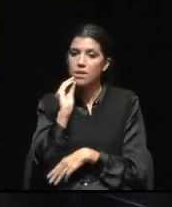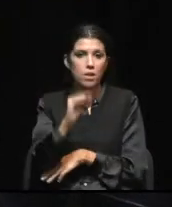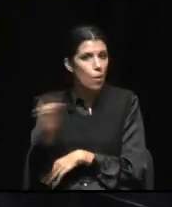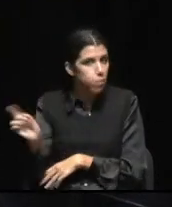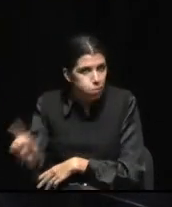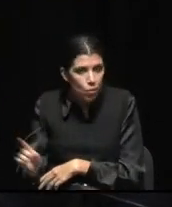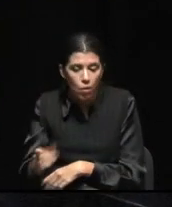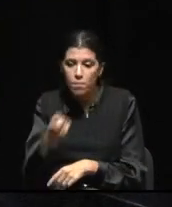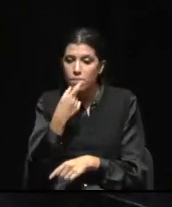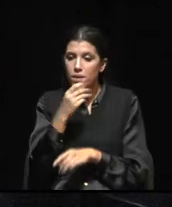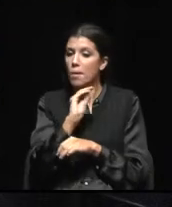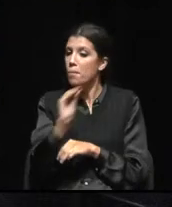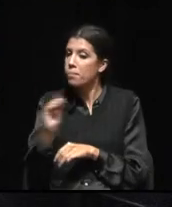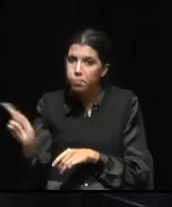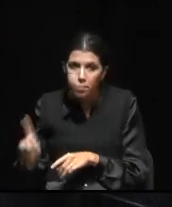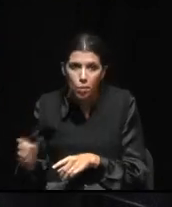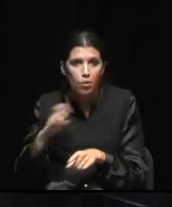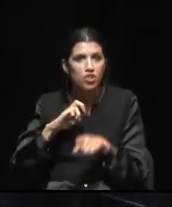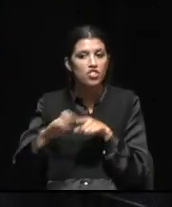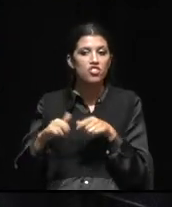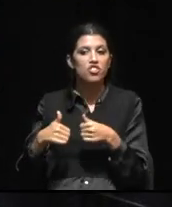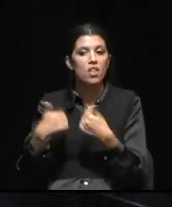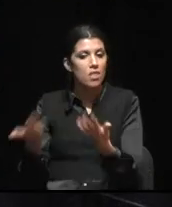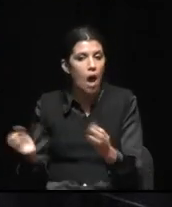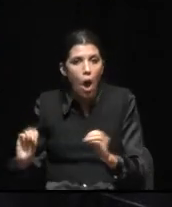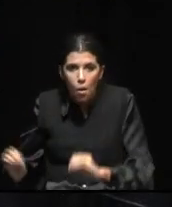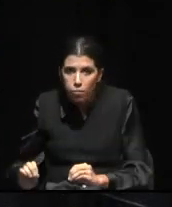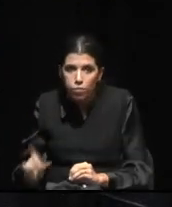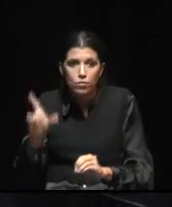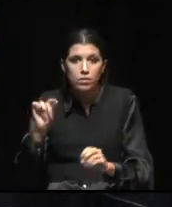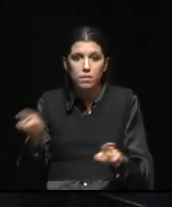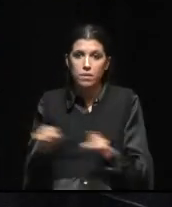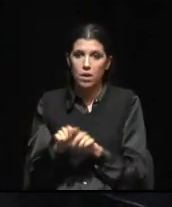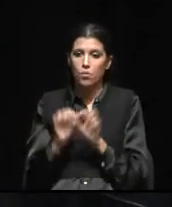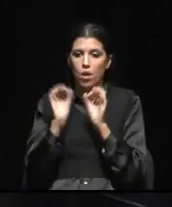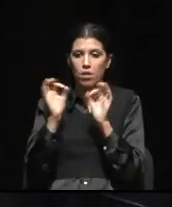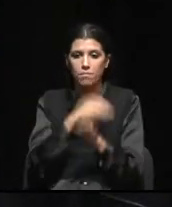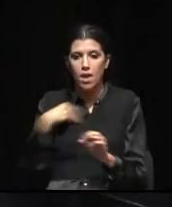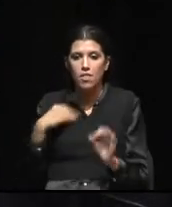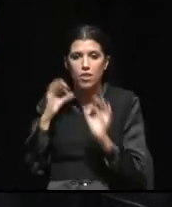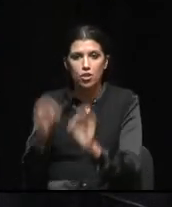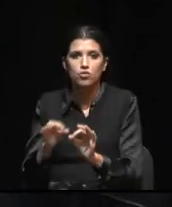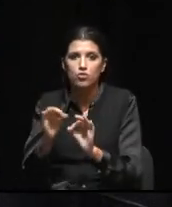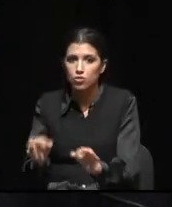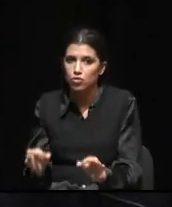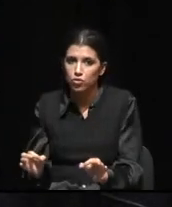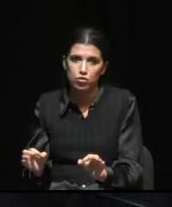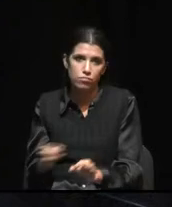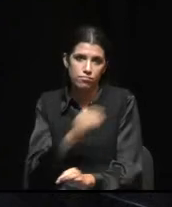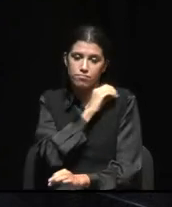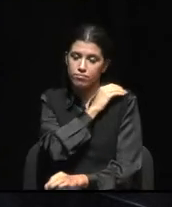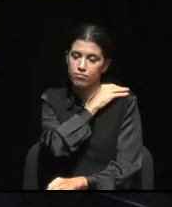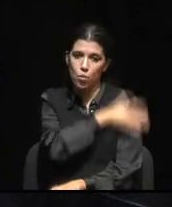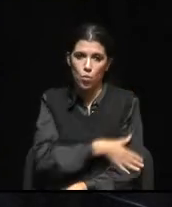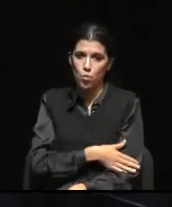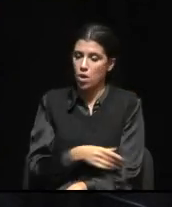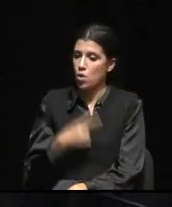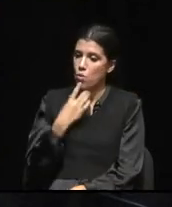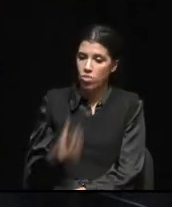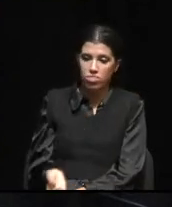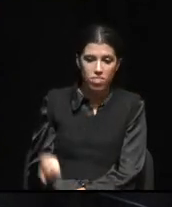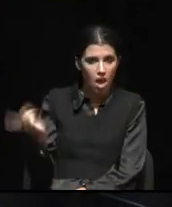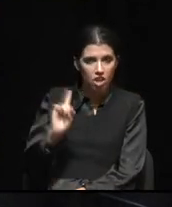medicamentos energia bem como a impossibilidade de prestar Socorro médico às populações o